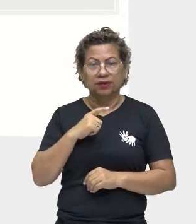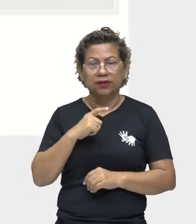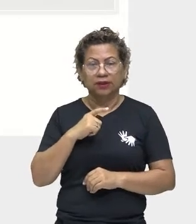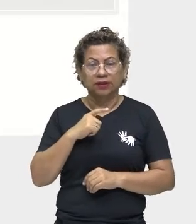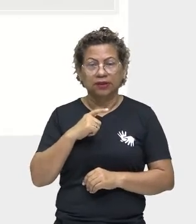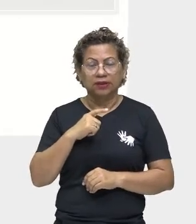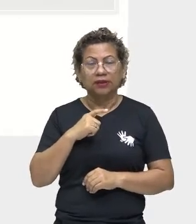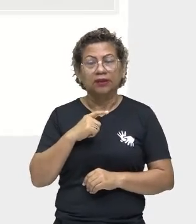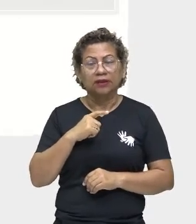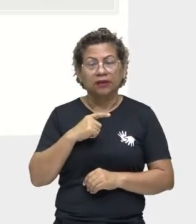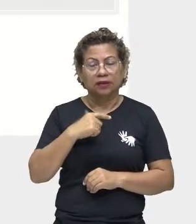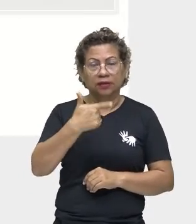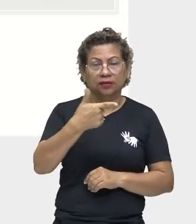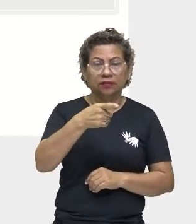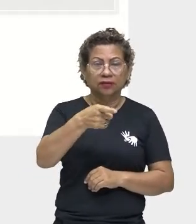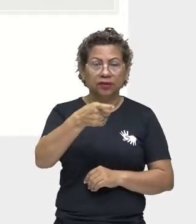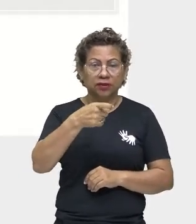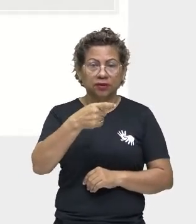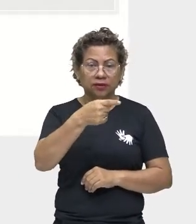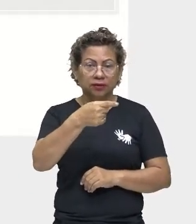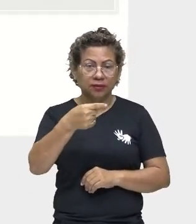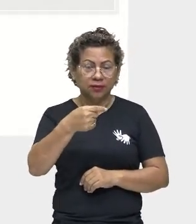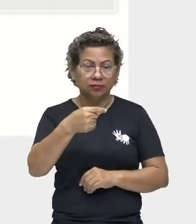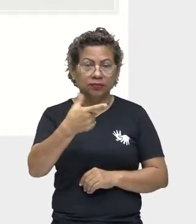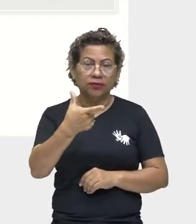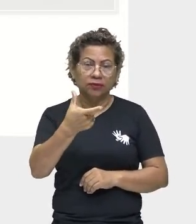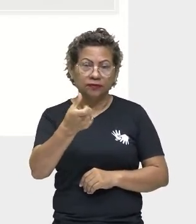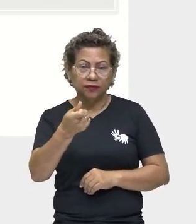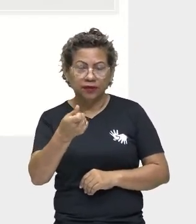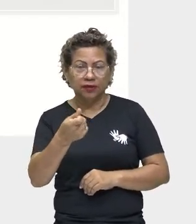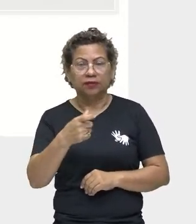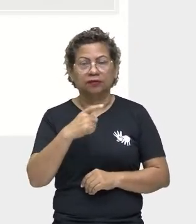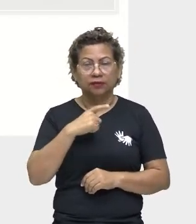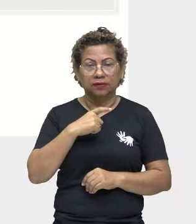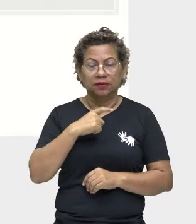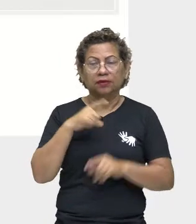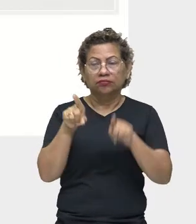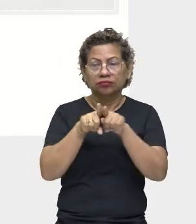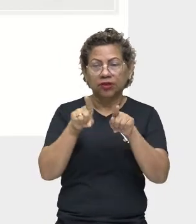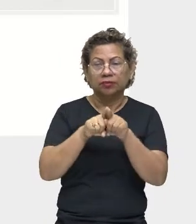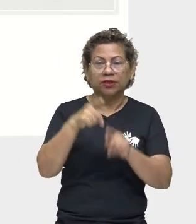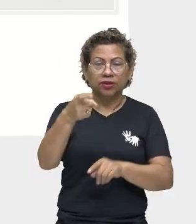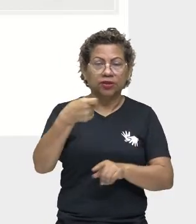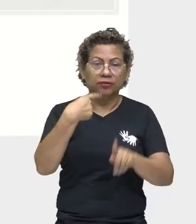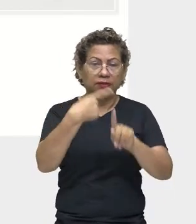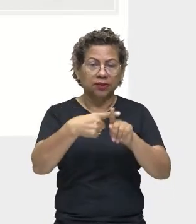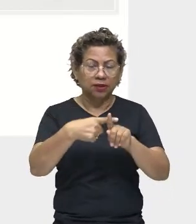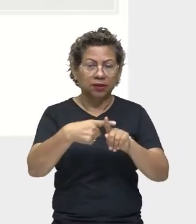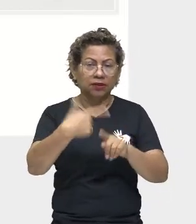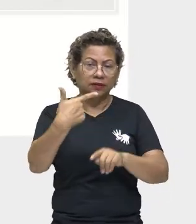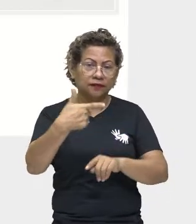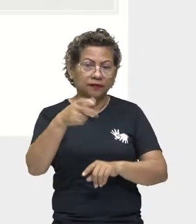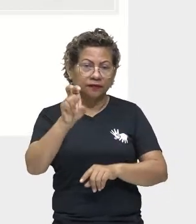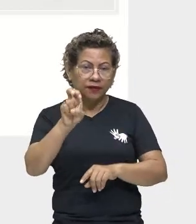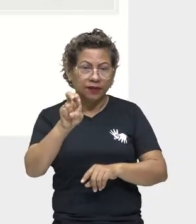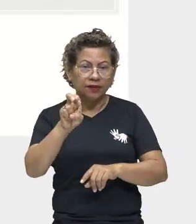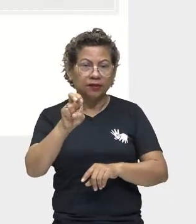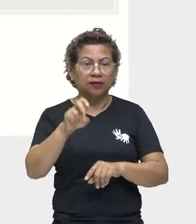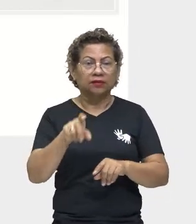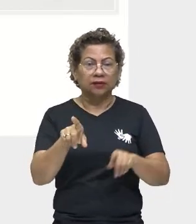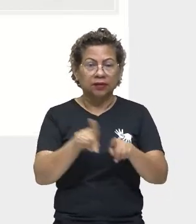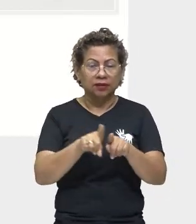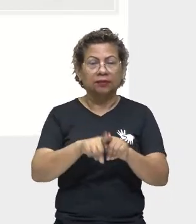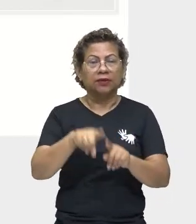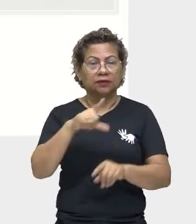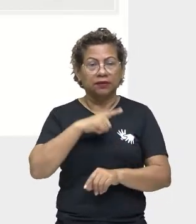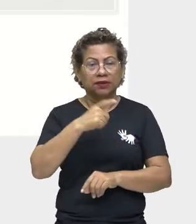esse aqui vale x, esse outro vale 3 sobre 2 de x, e esse outro vale x mais 15.